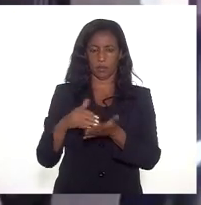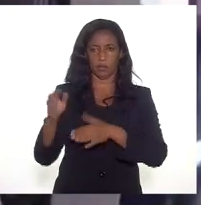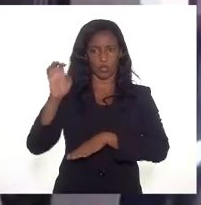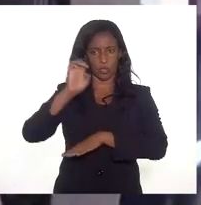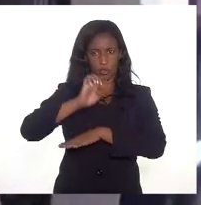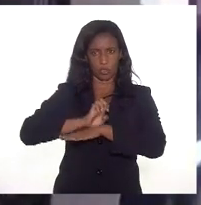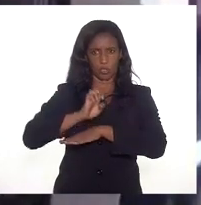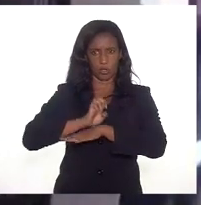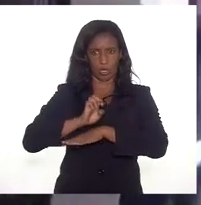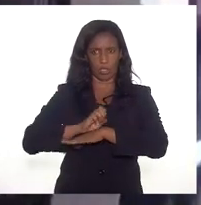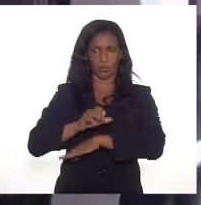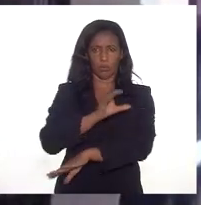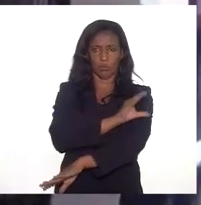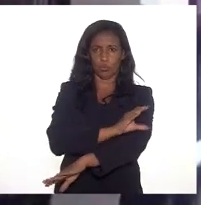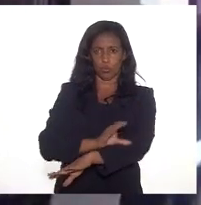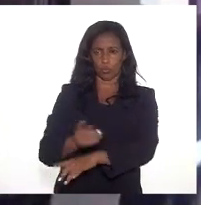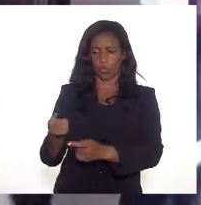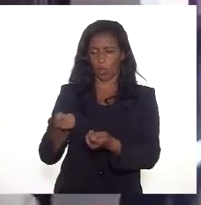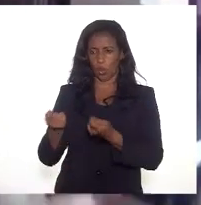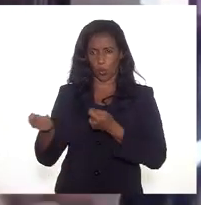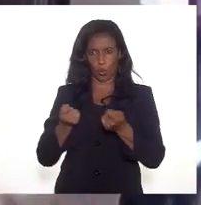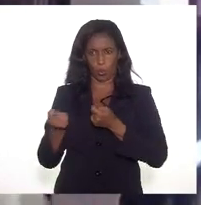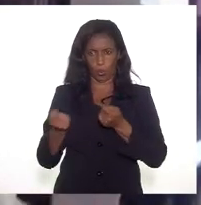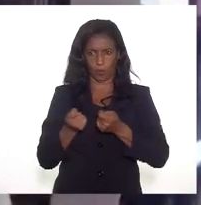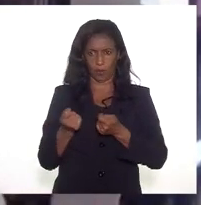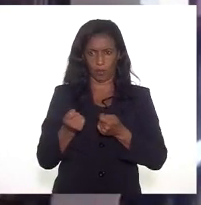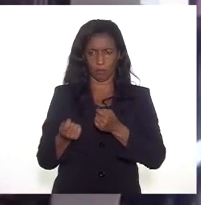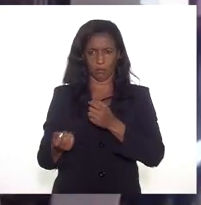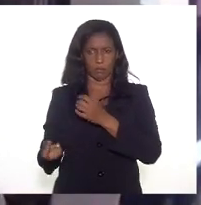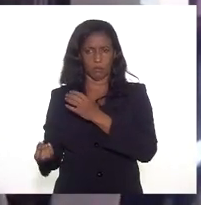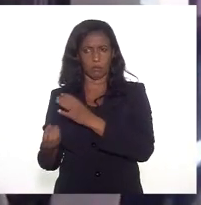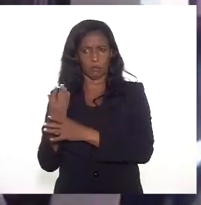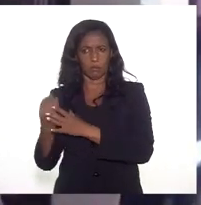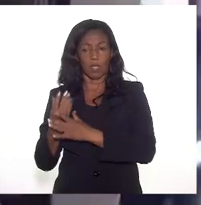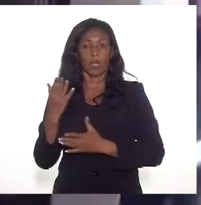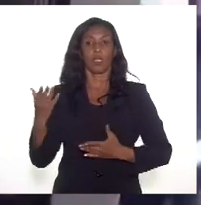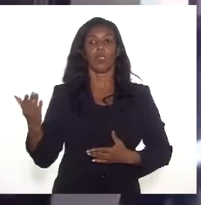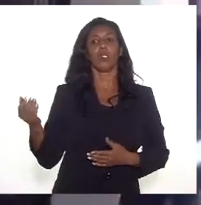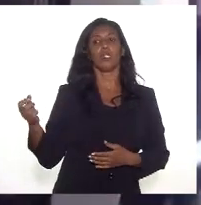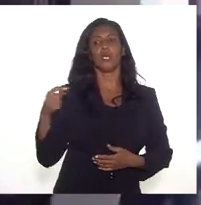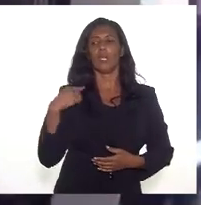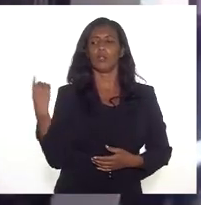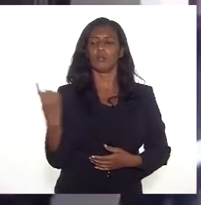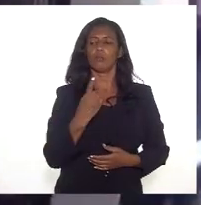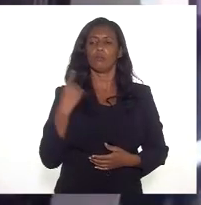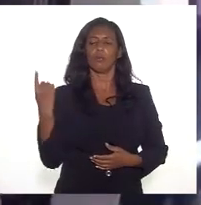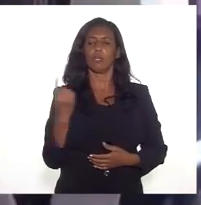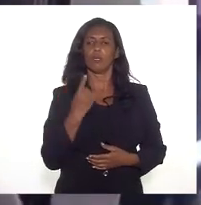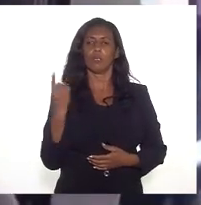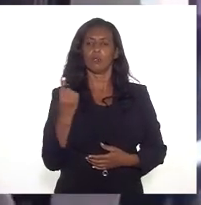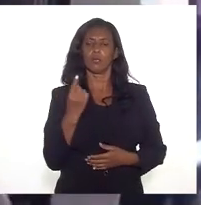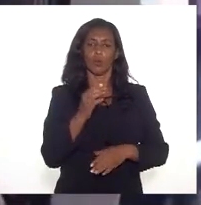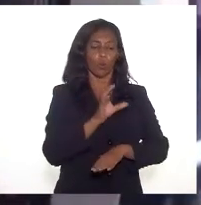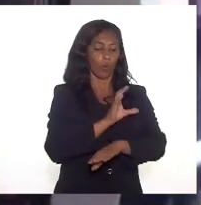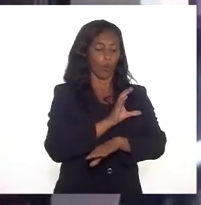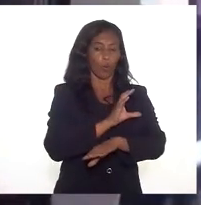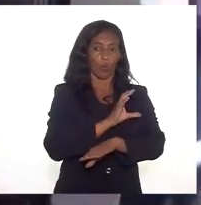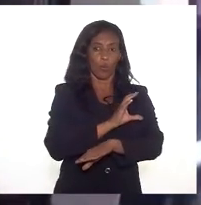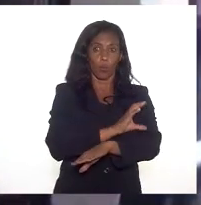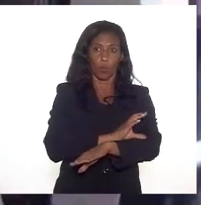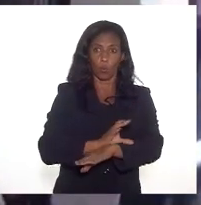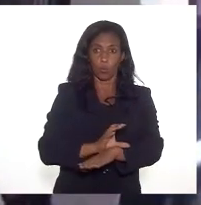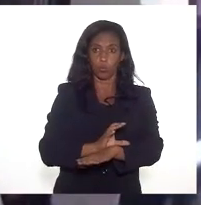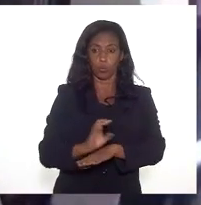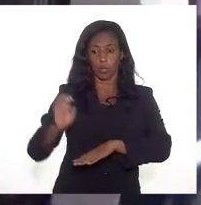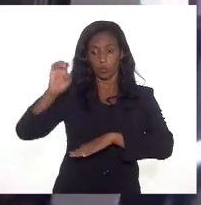Estado de Cultura e Economia Criativa e à nossa atuação como Comissão de Cultura da Assembleia Legislativa